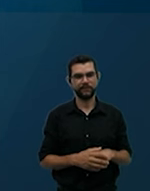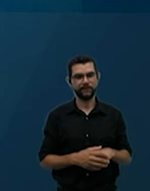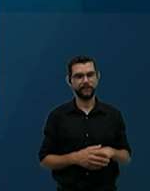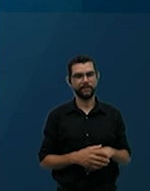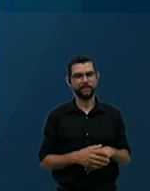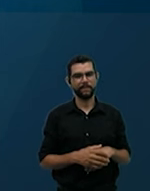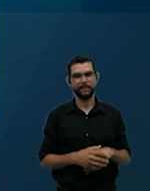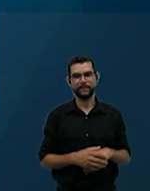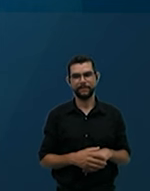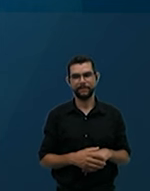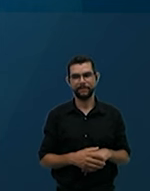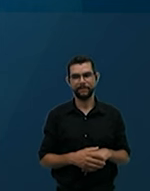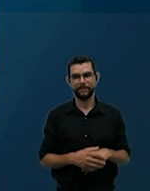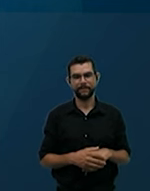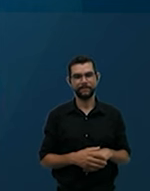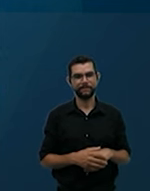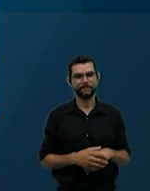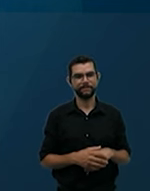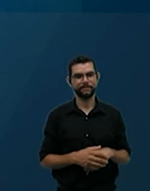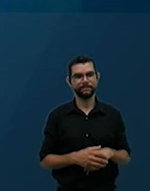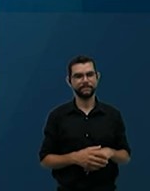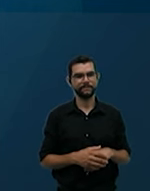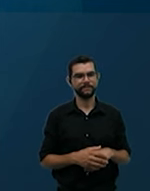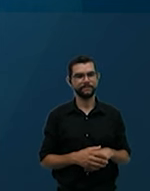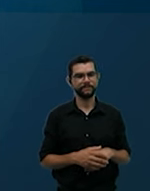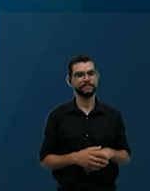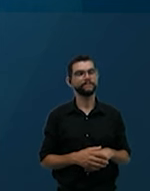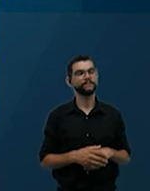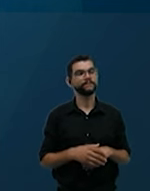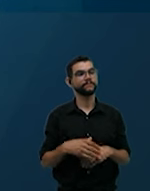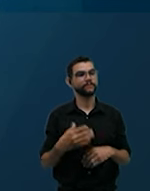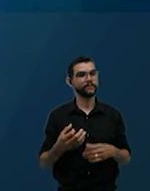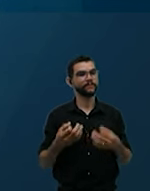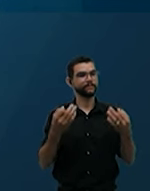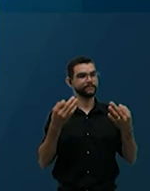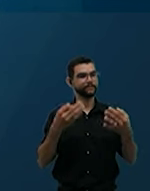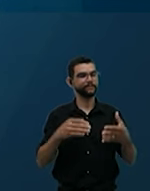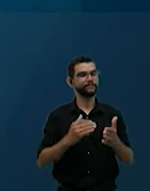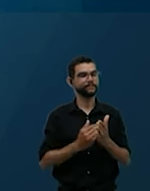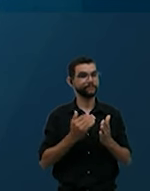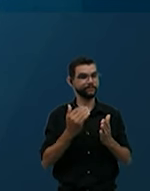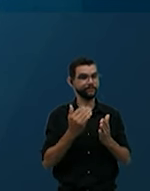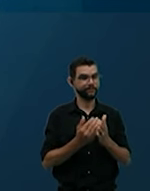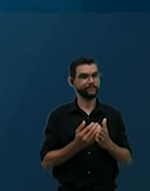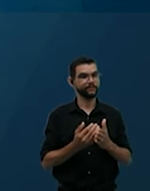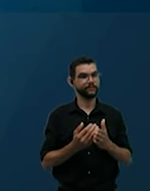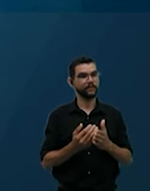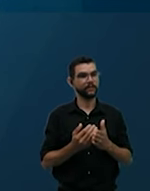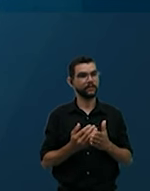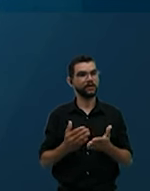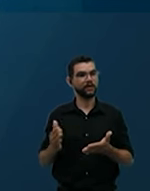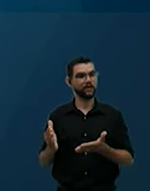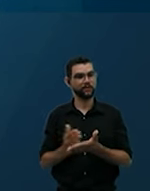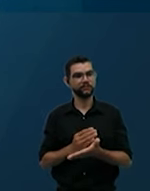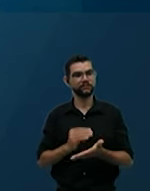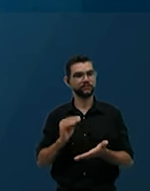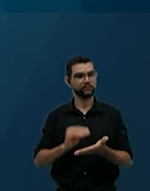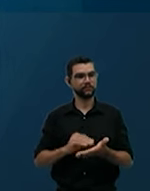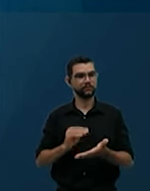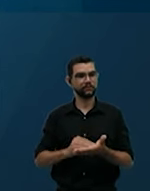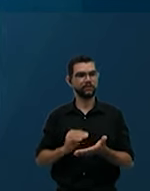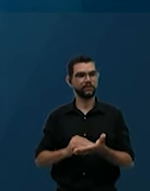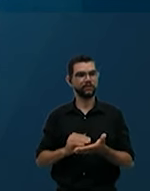STJ. Eu comento ainda que estão ausentes os requisitos do artigo 927, parágrafo